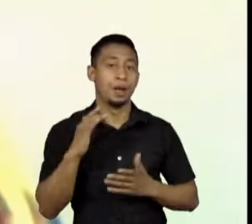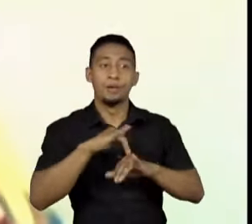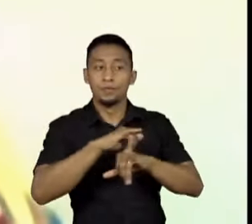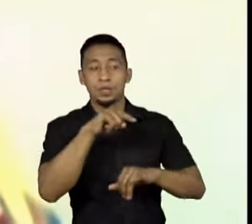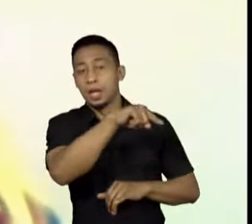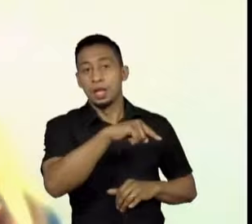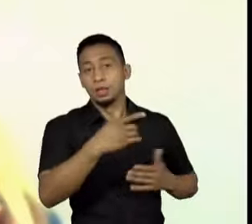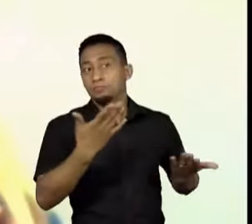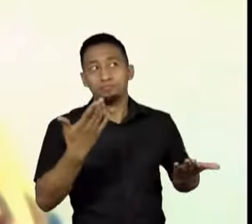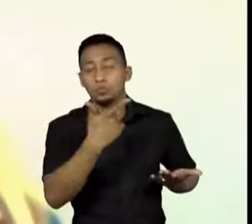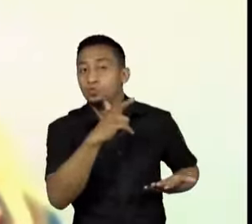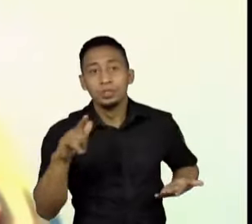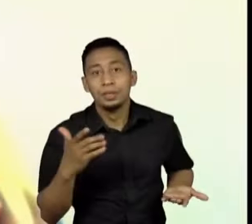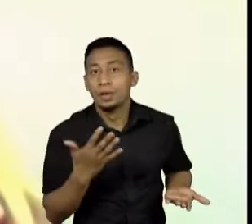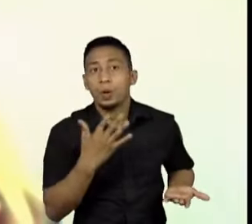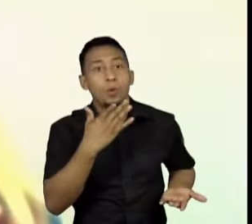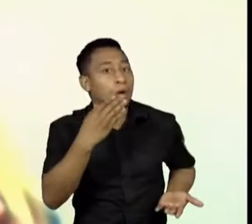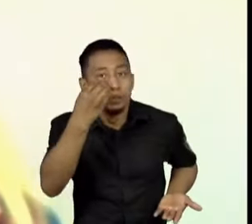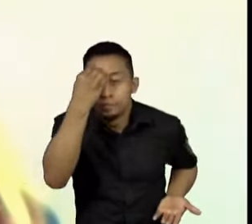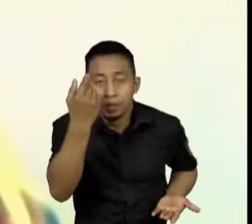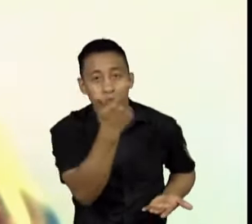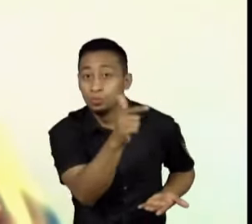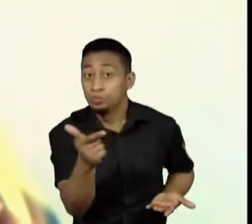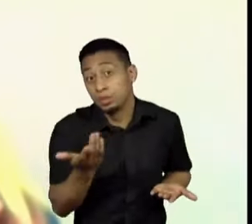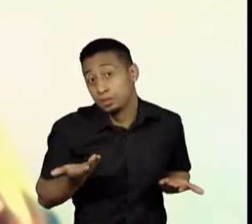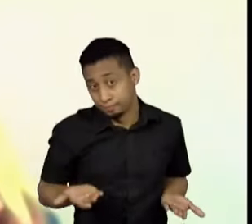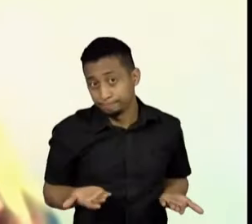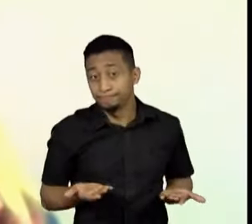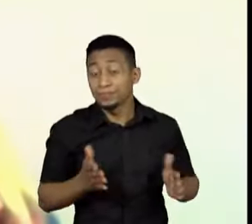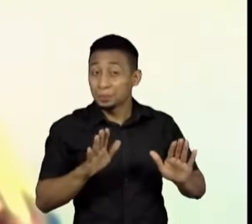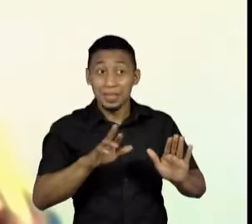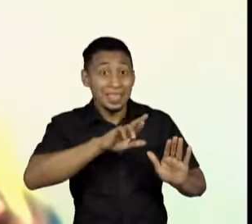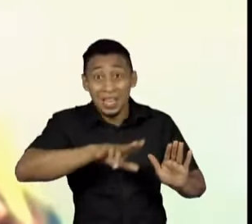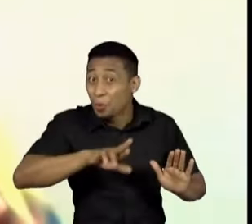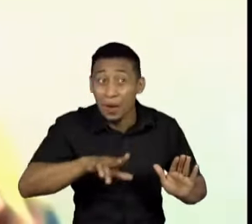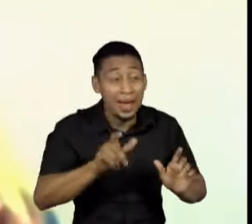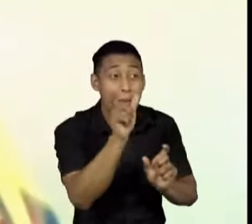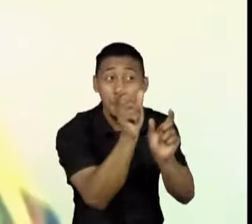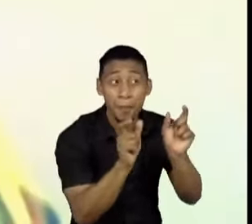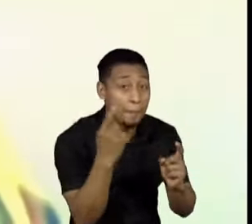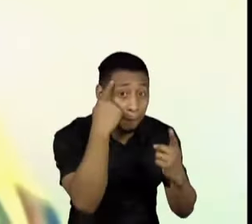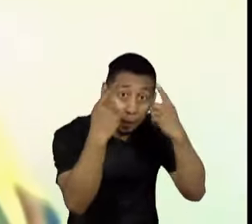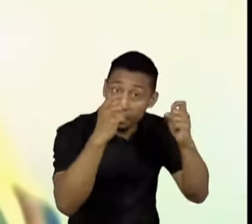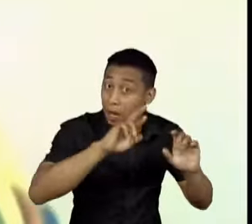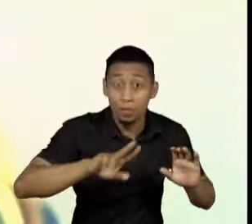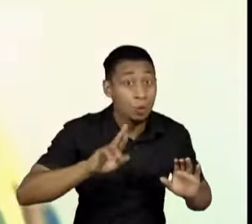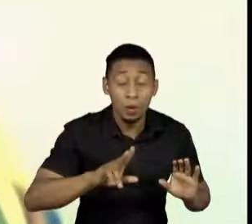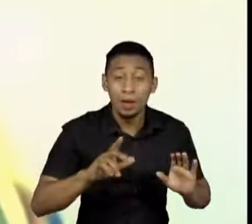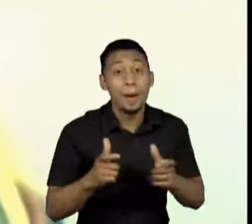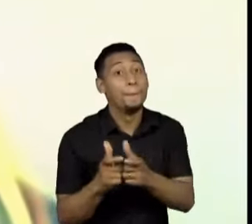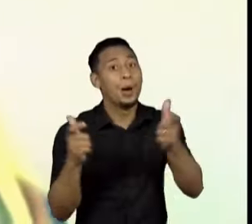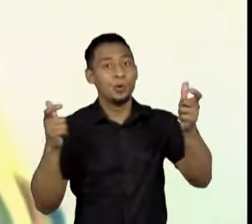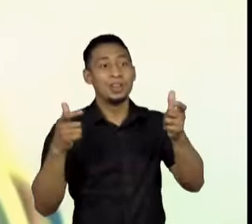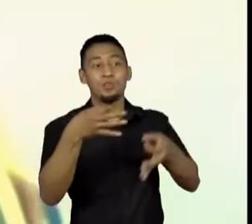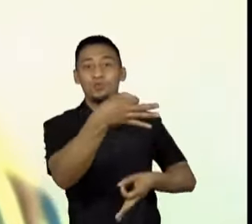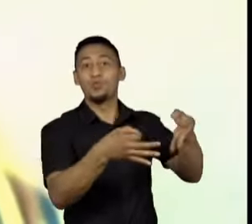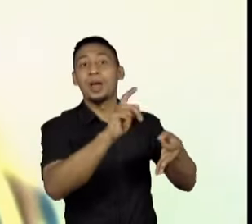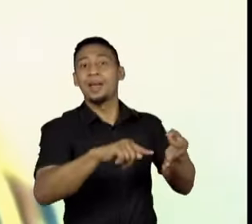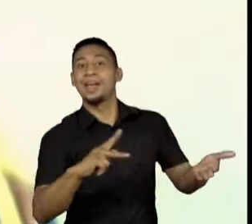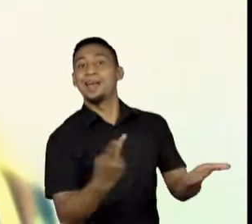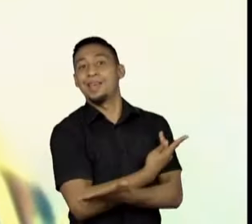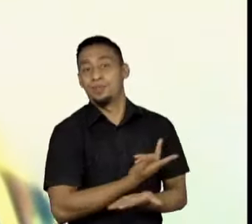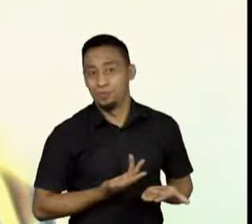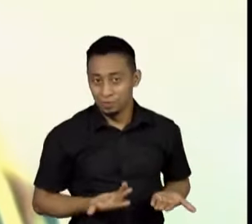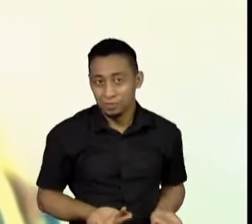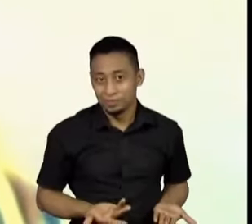o Carolina cria não é considerado como neologismo, é considerado como erro. Então, se a gente